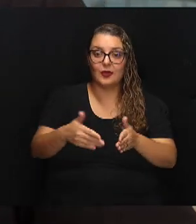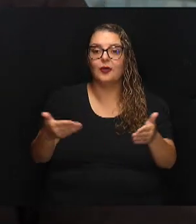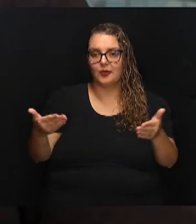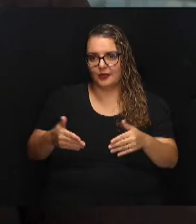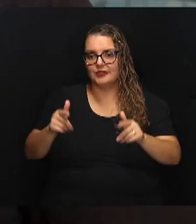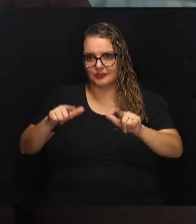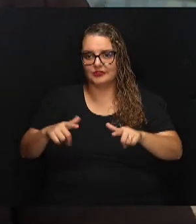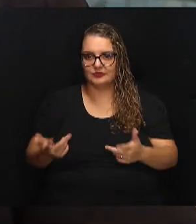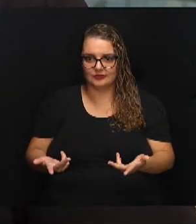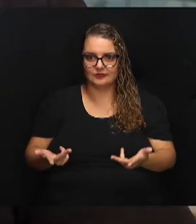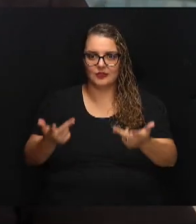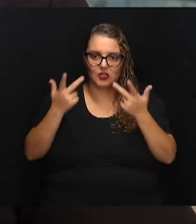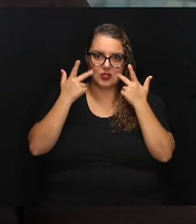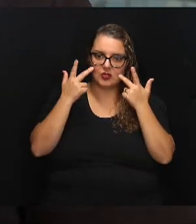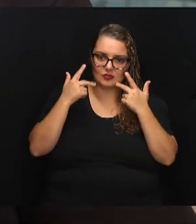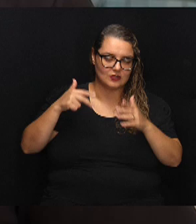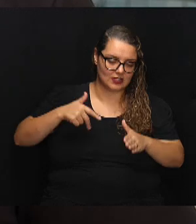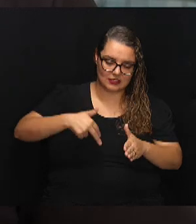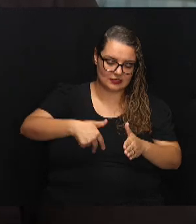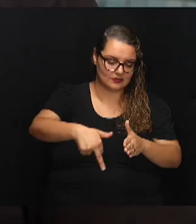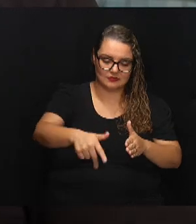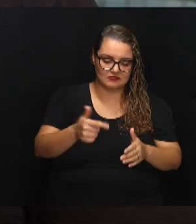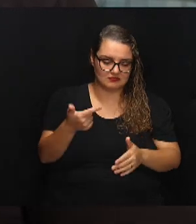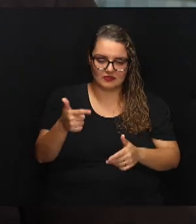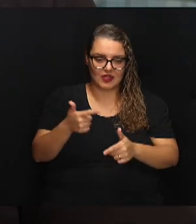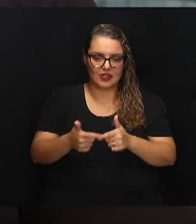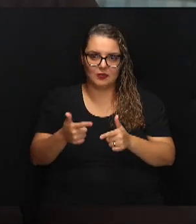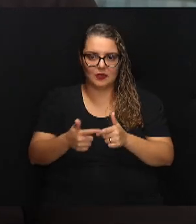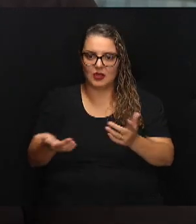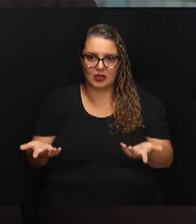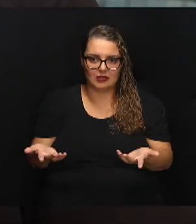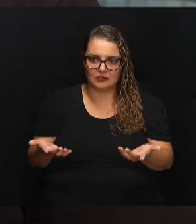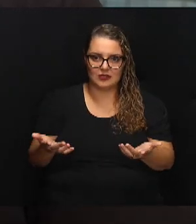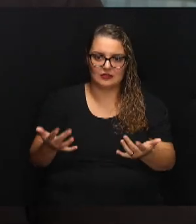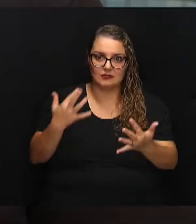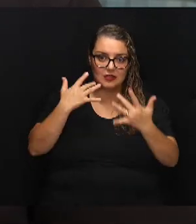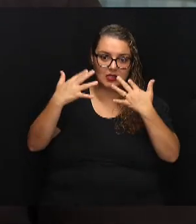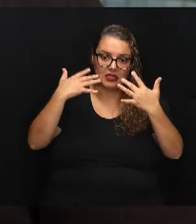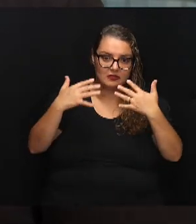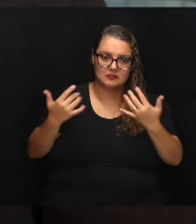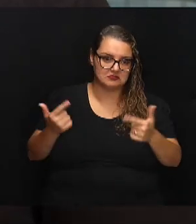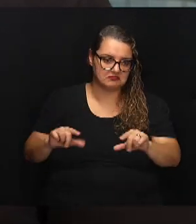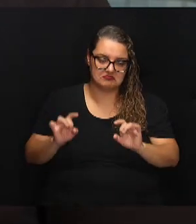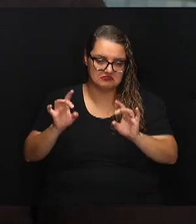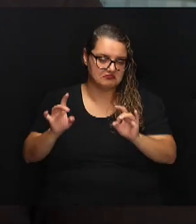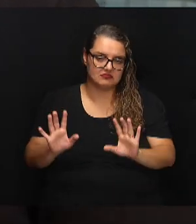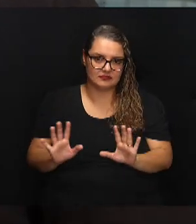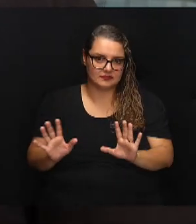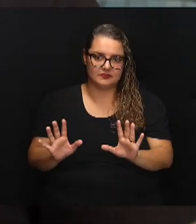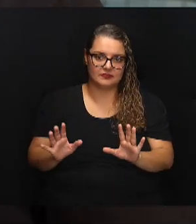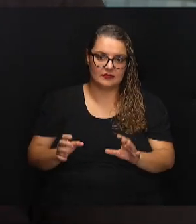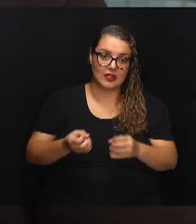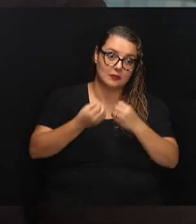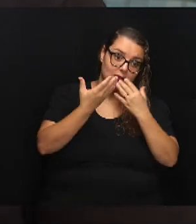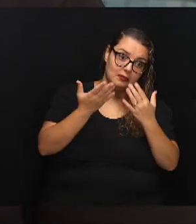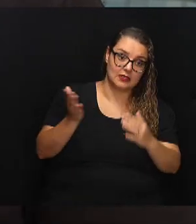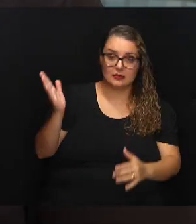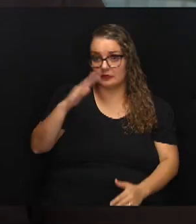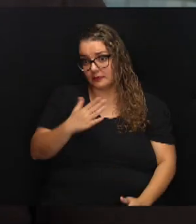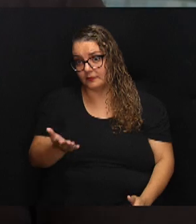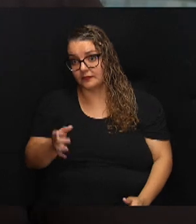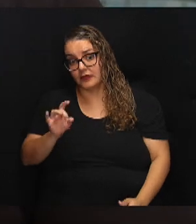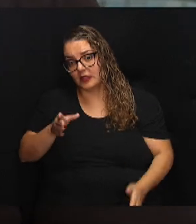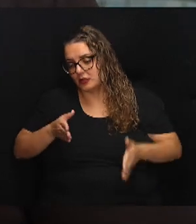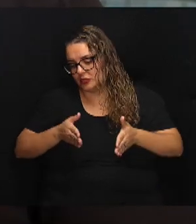lugar que serve apenas de passagem, não tem nenhum atrativo especial aqui, nem para bem nem para mal. É simplesmente uma